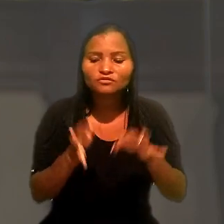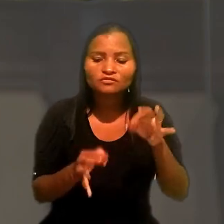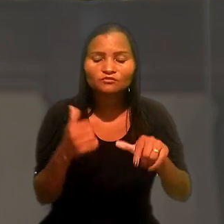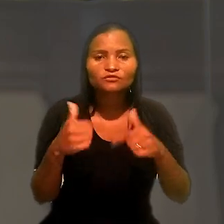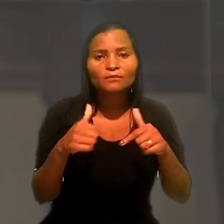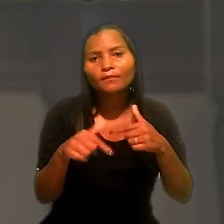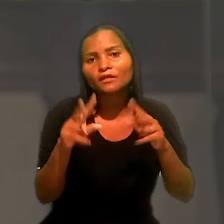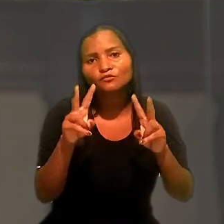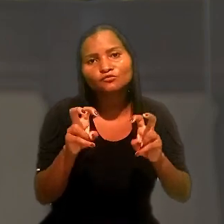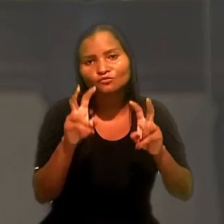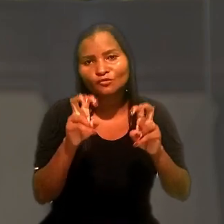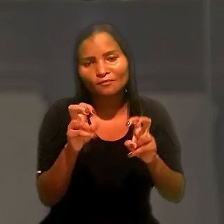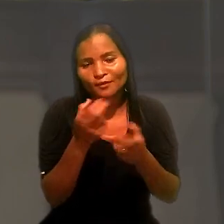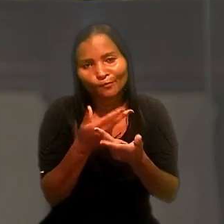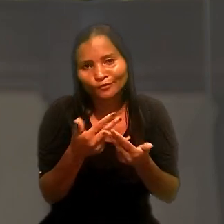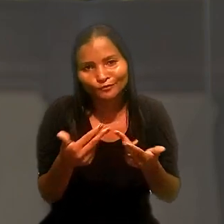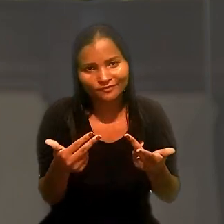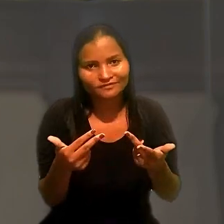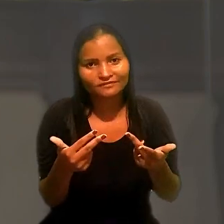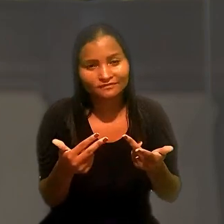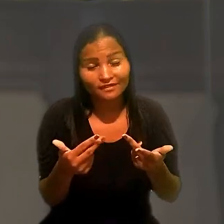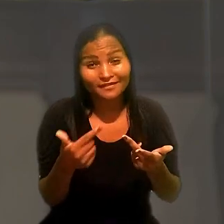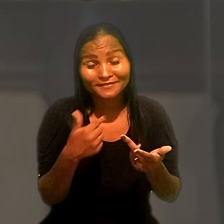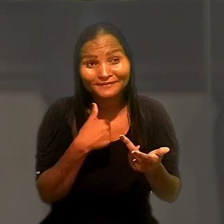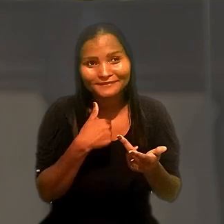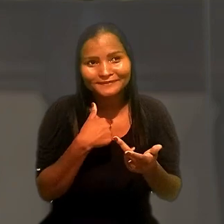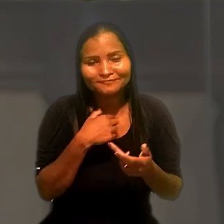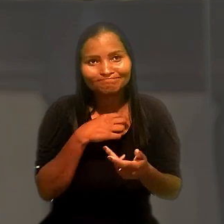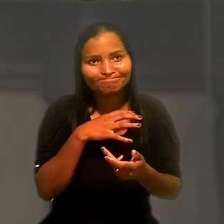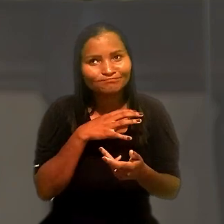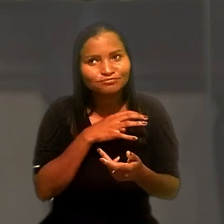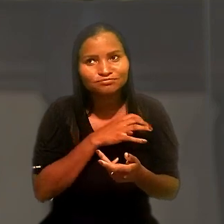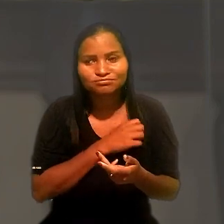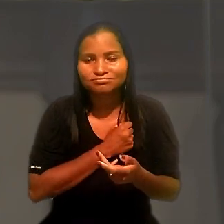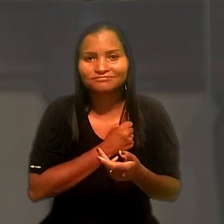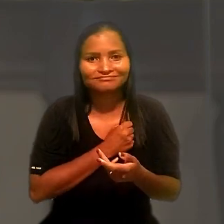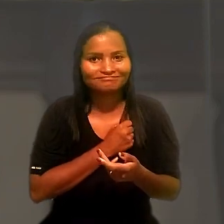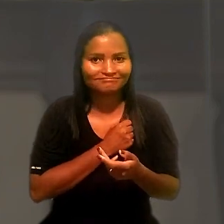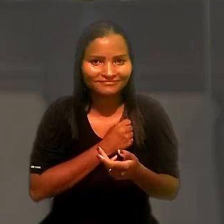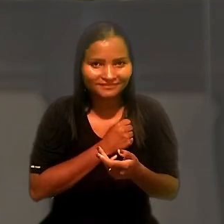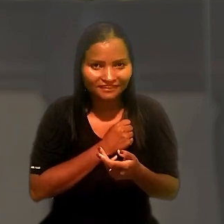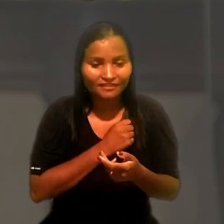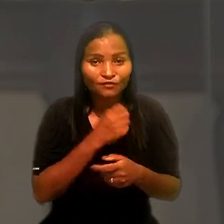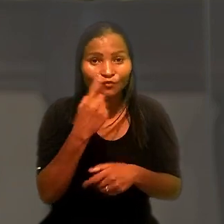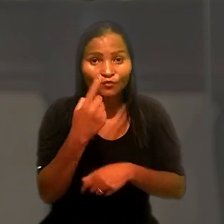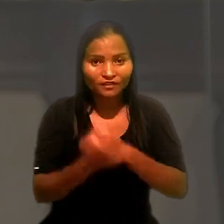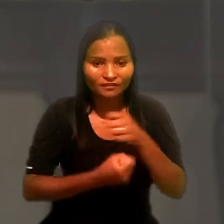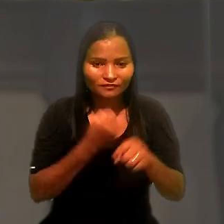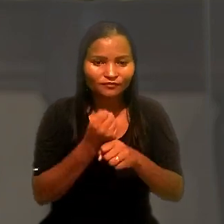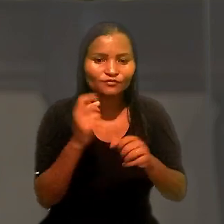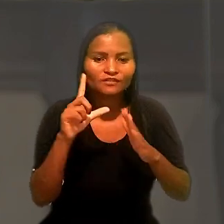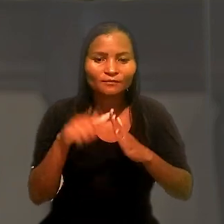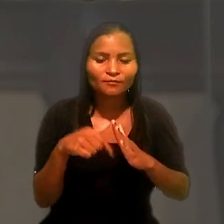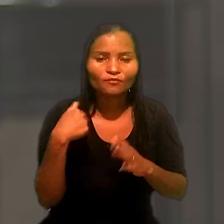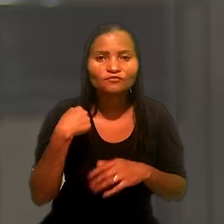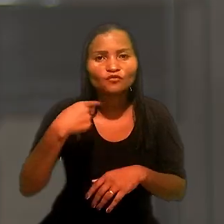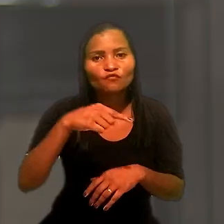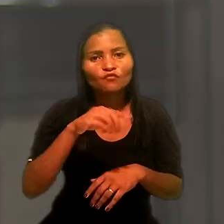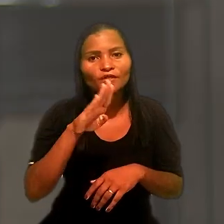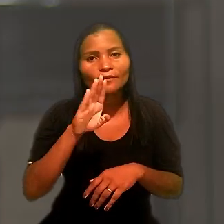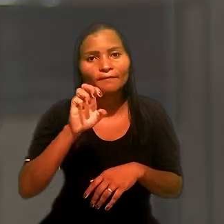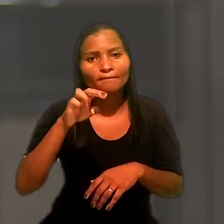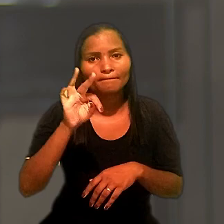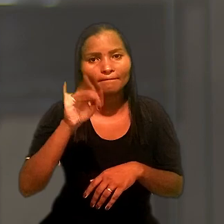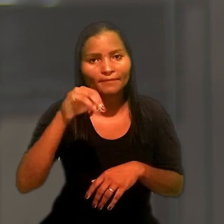resposta da Justiça do Trabalho sobre algumas questões, e isso me enriqueceu muito, esse convívio, muito, muito, muito. Um